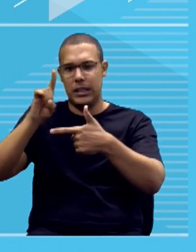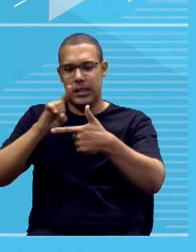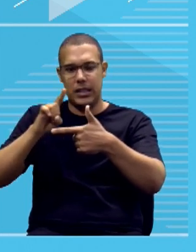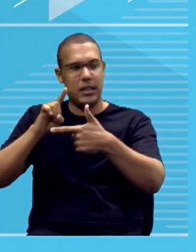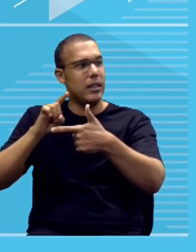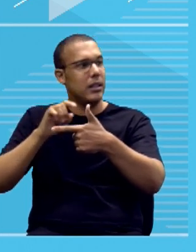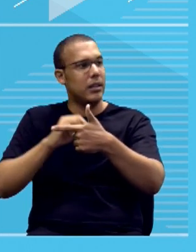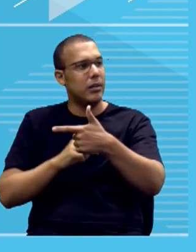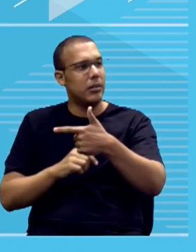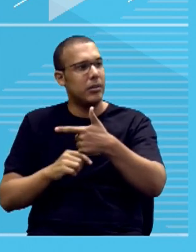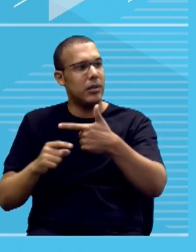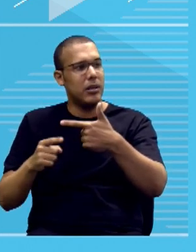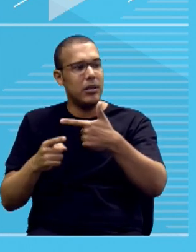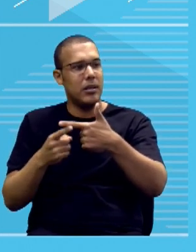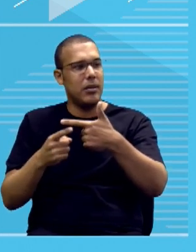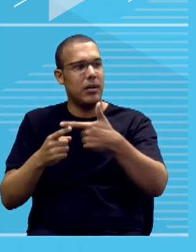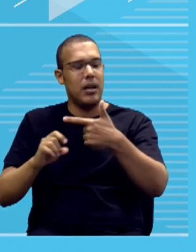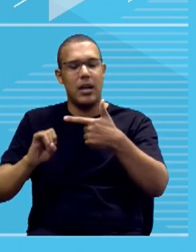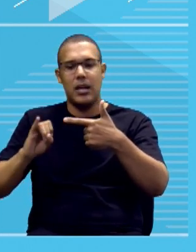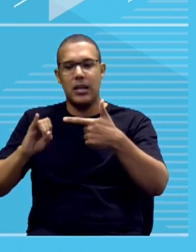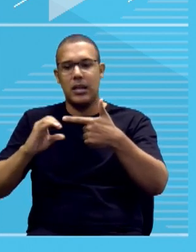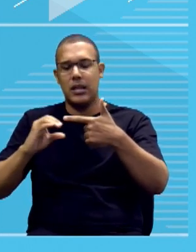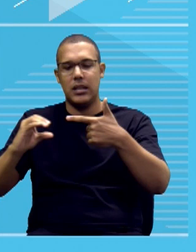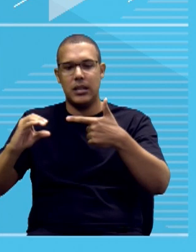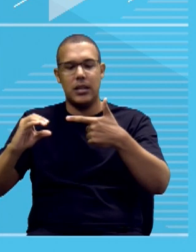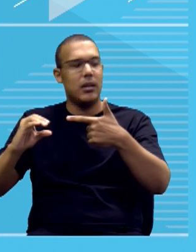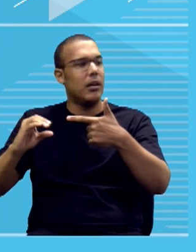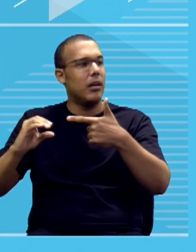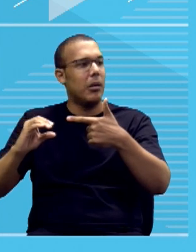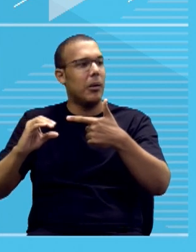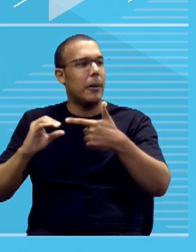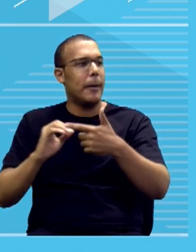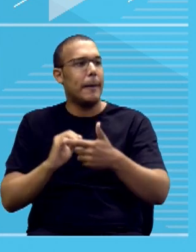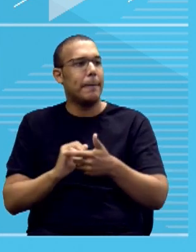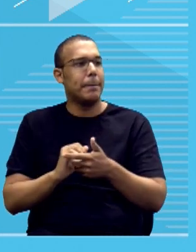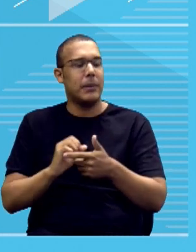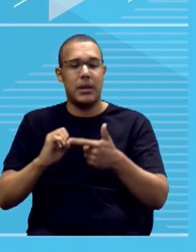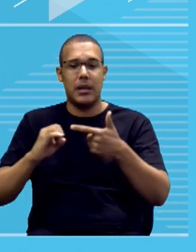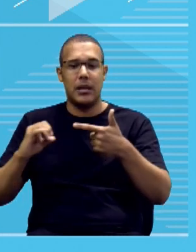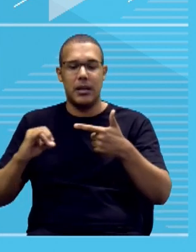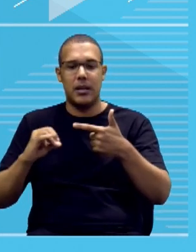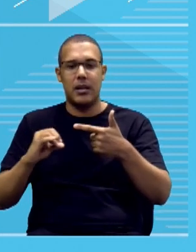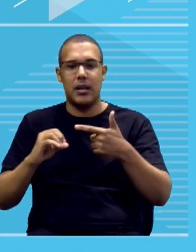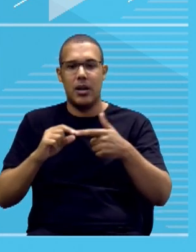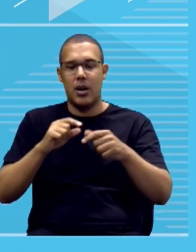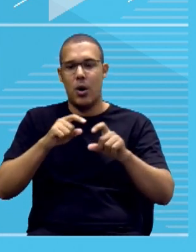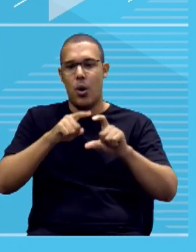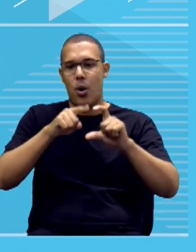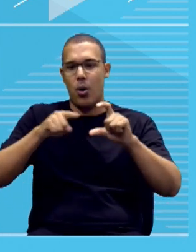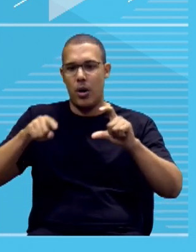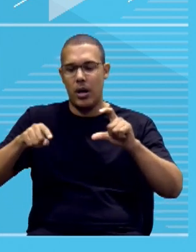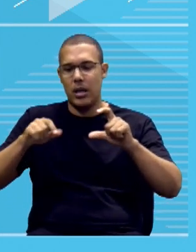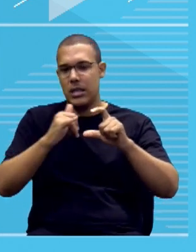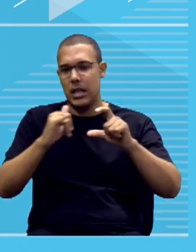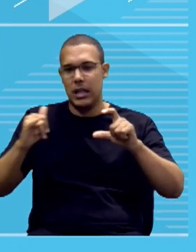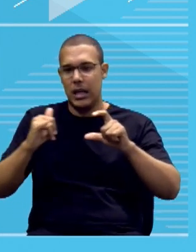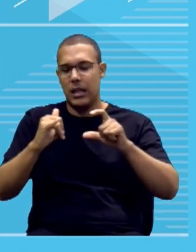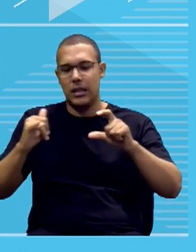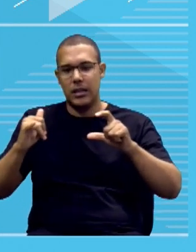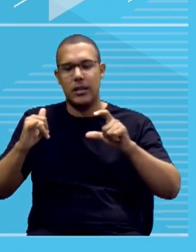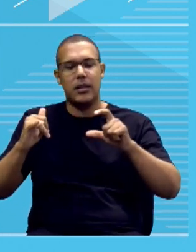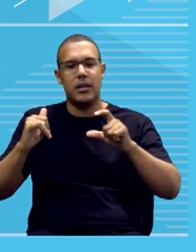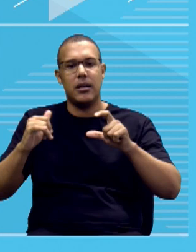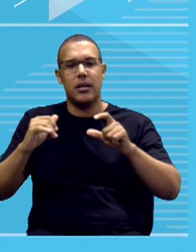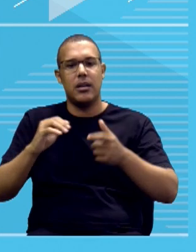aqui, gente, é a minha ICC. ICC é corrente elétrica em curto-circuito. I de